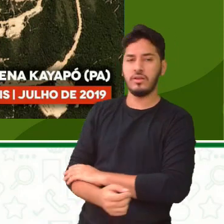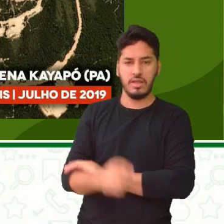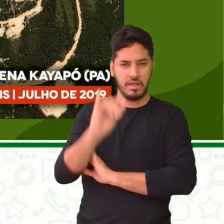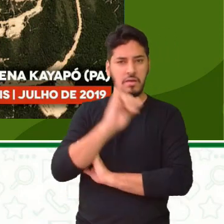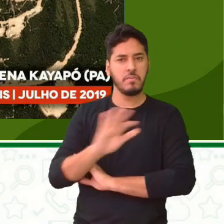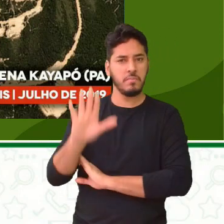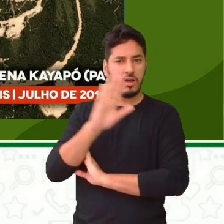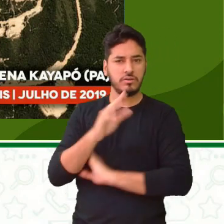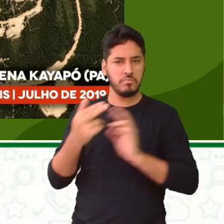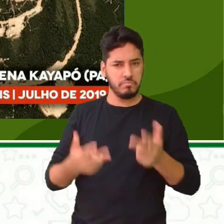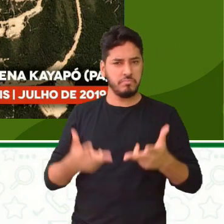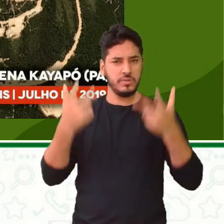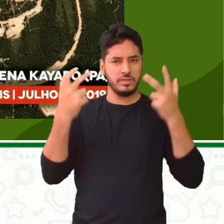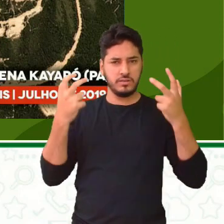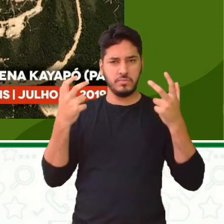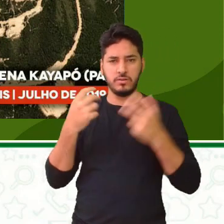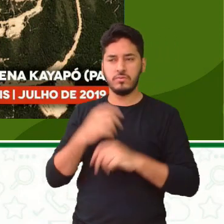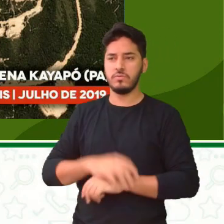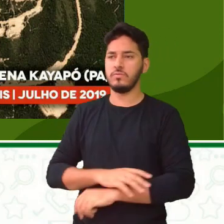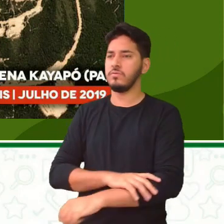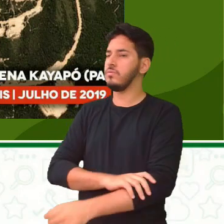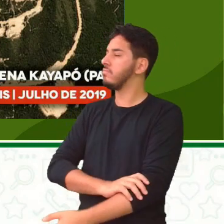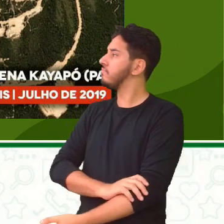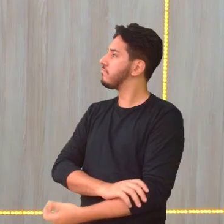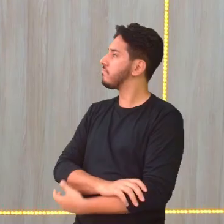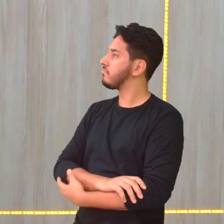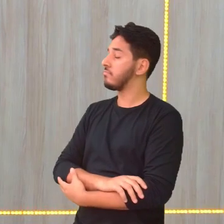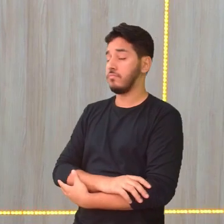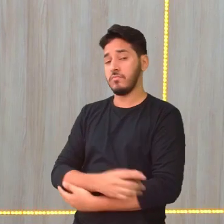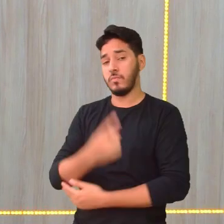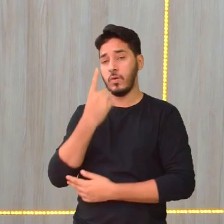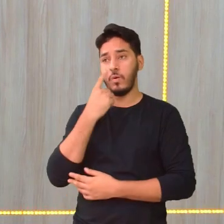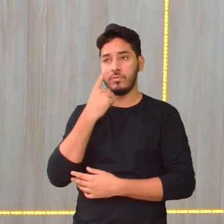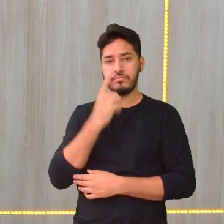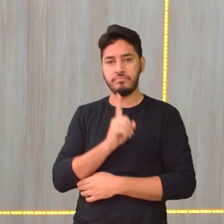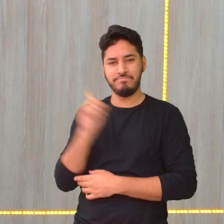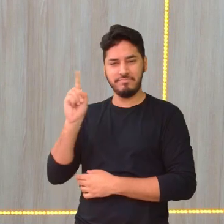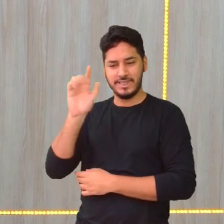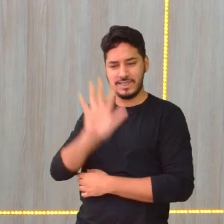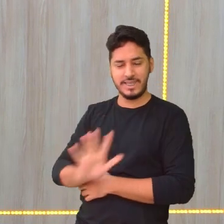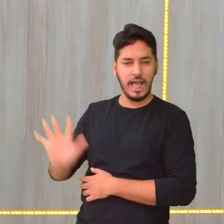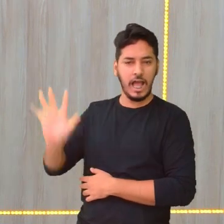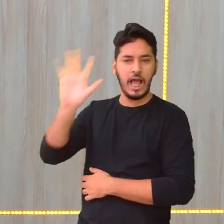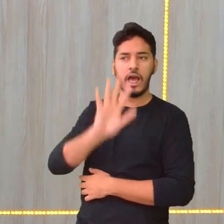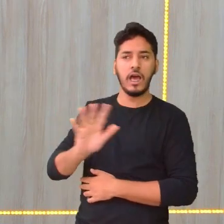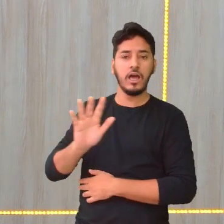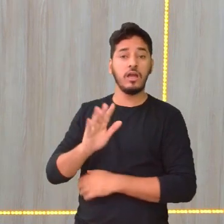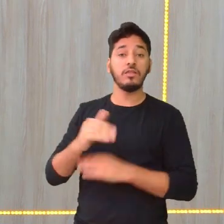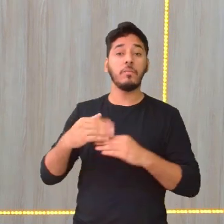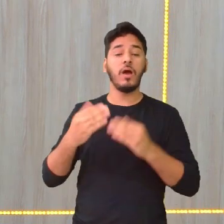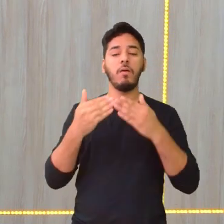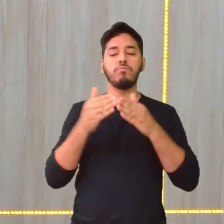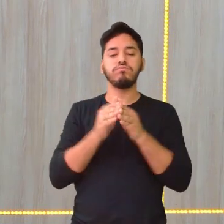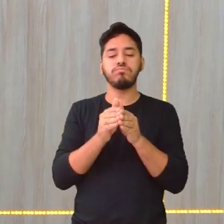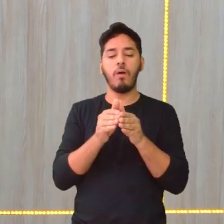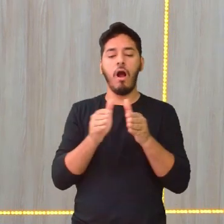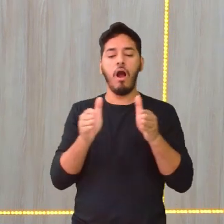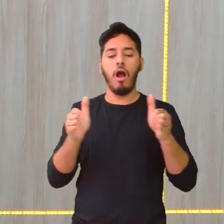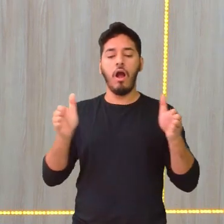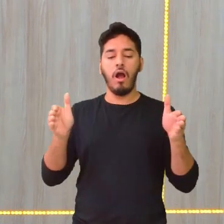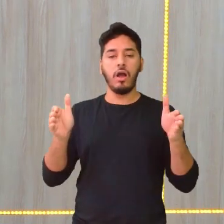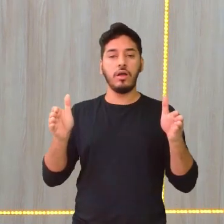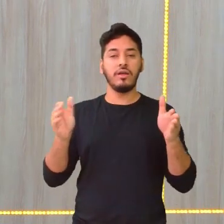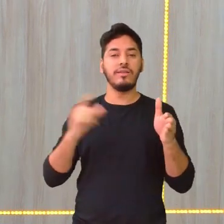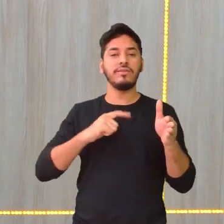para a direita, é justamente, volta aqui para mim, por favor, é justamente nessa região aqui, ó, é uma área que está mais aberta, ou seja, é onde